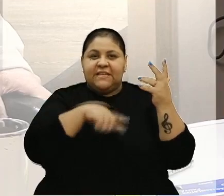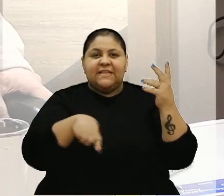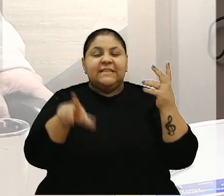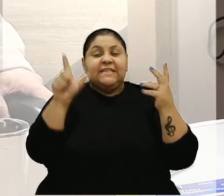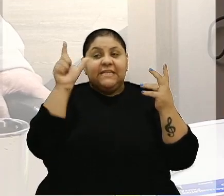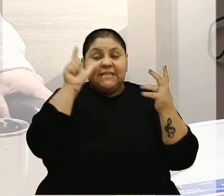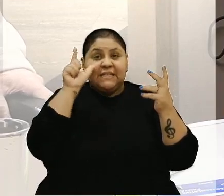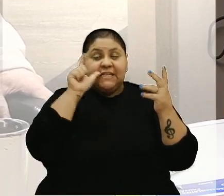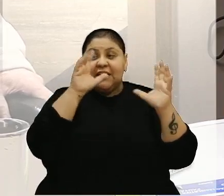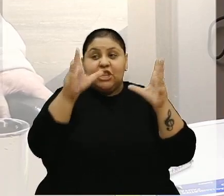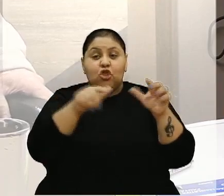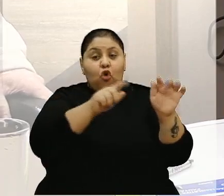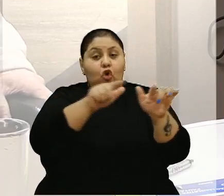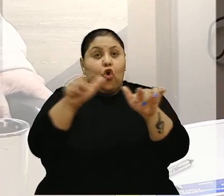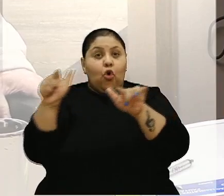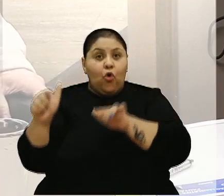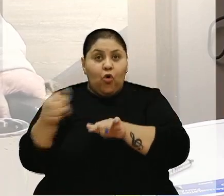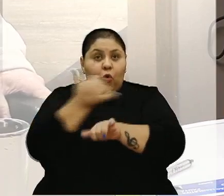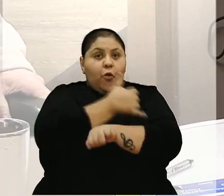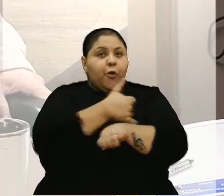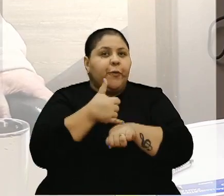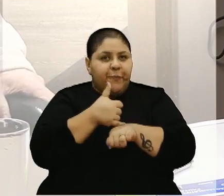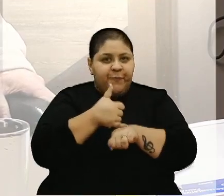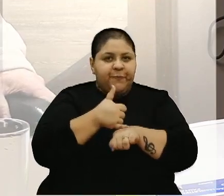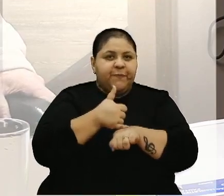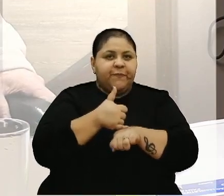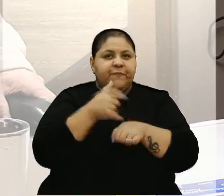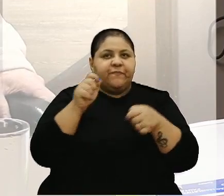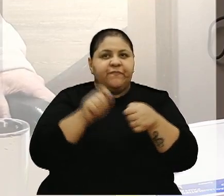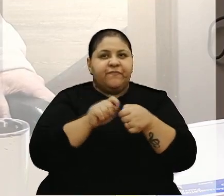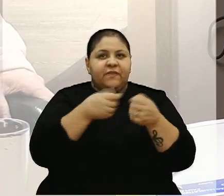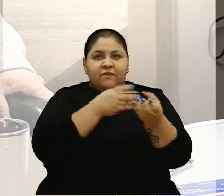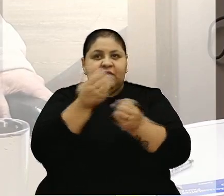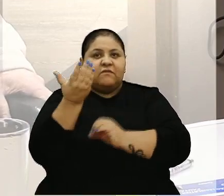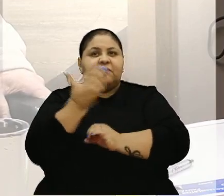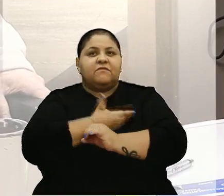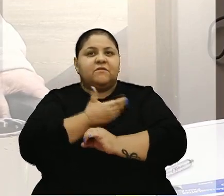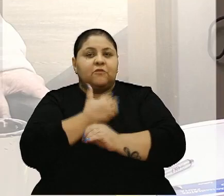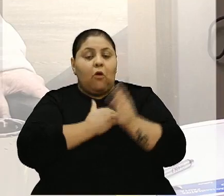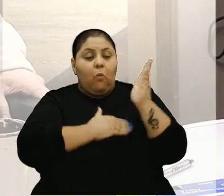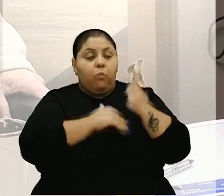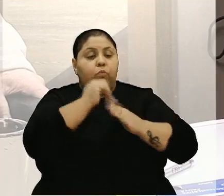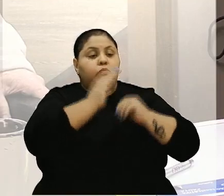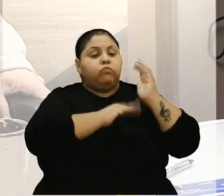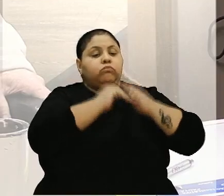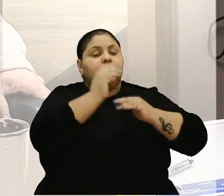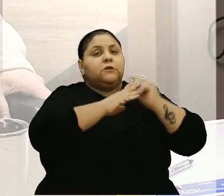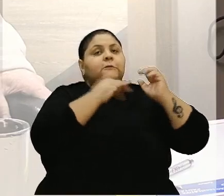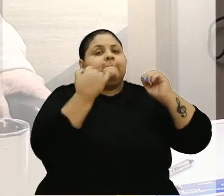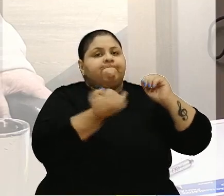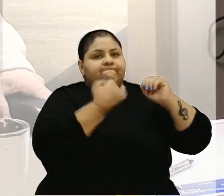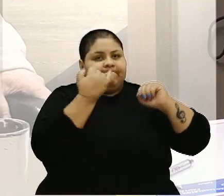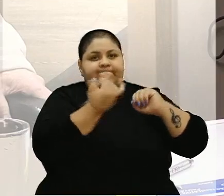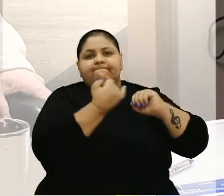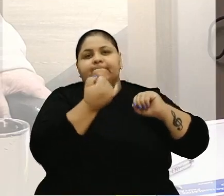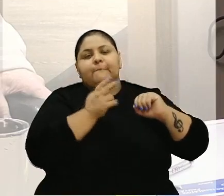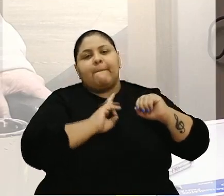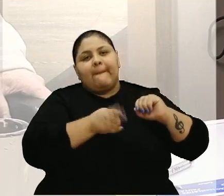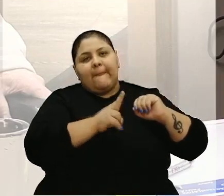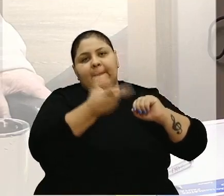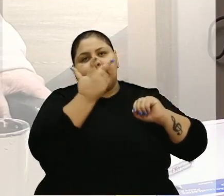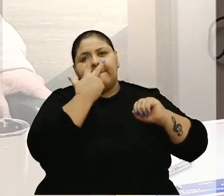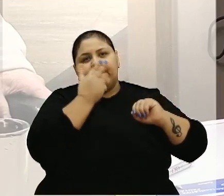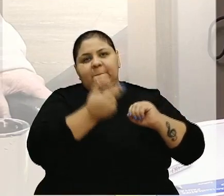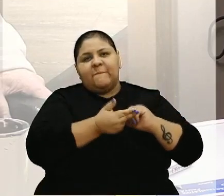aonde, né, todos os lugares que você passou, você fez muitas amizades, construiu coisas importantes. Continue assim.